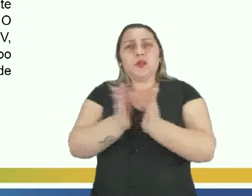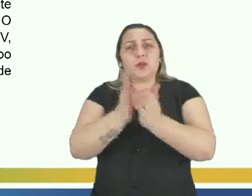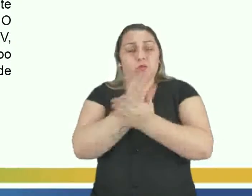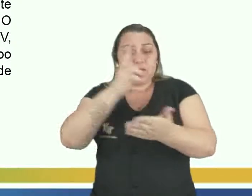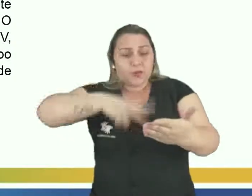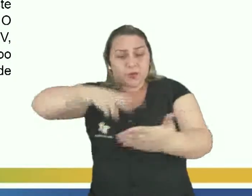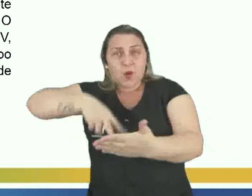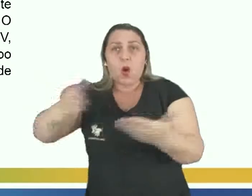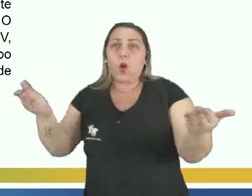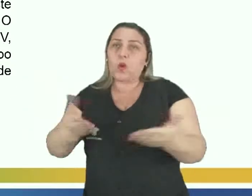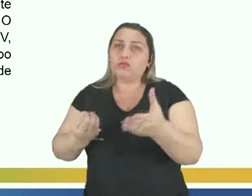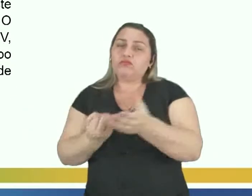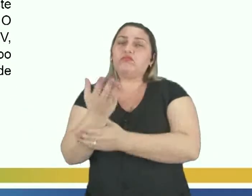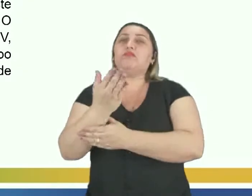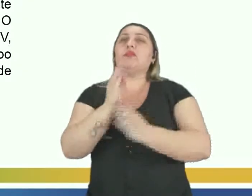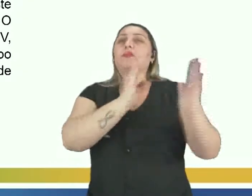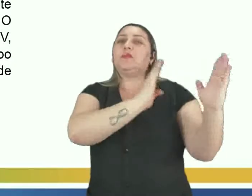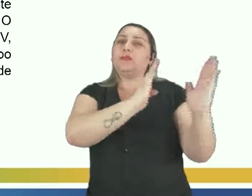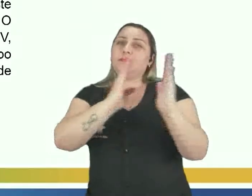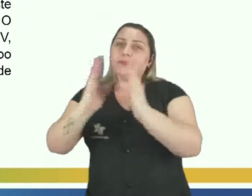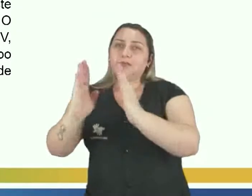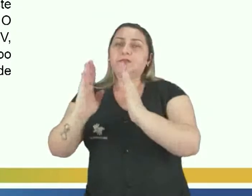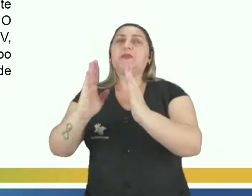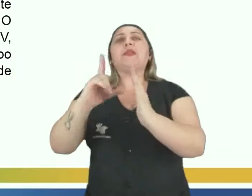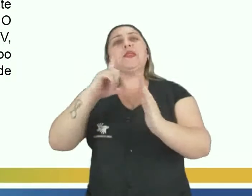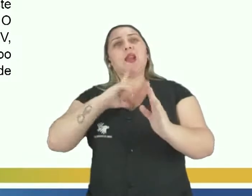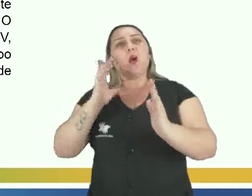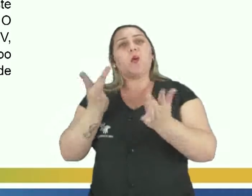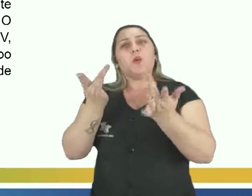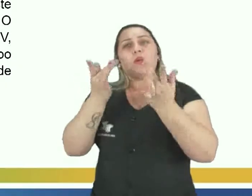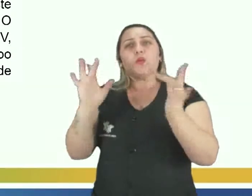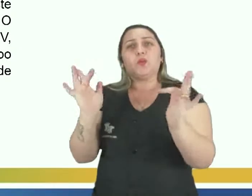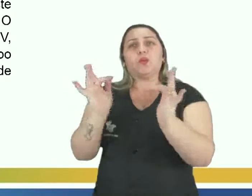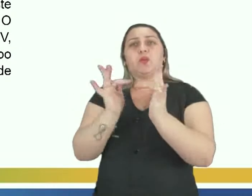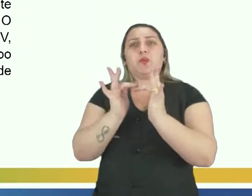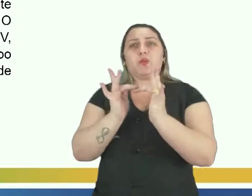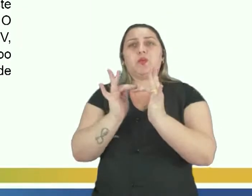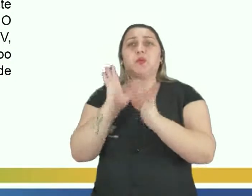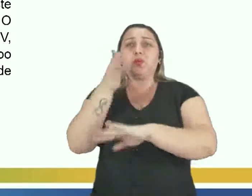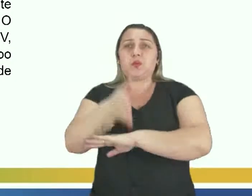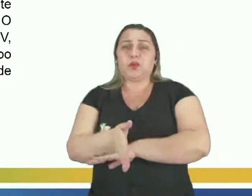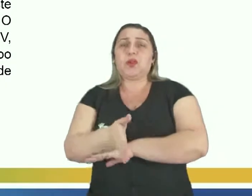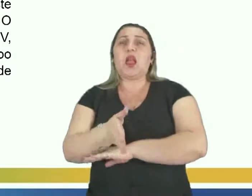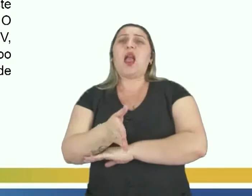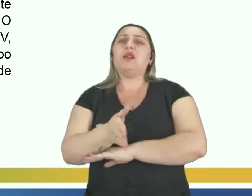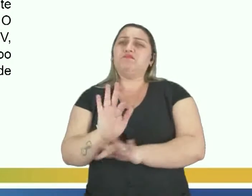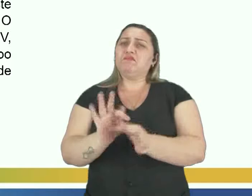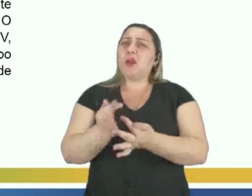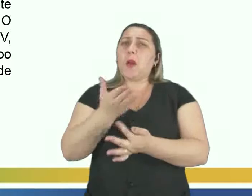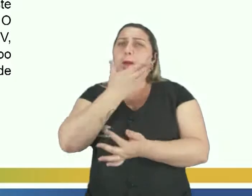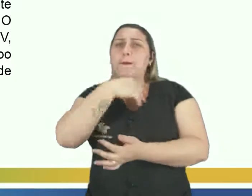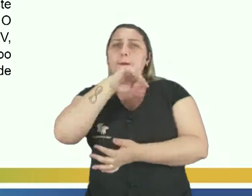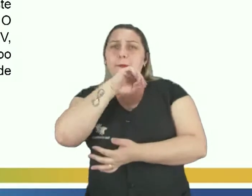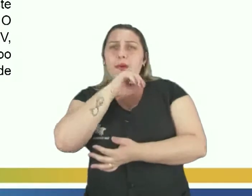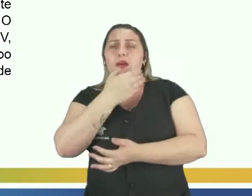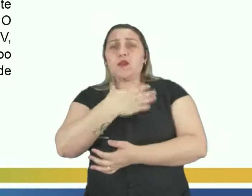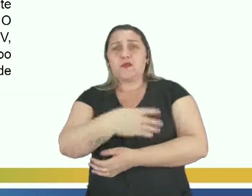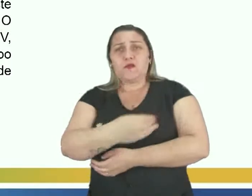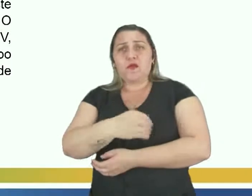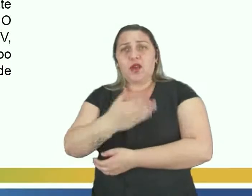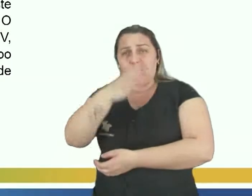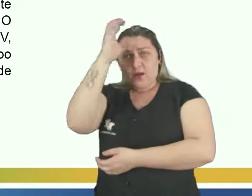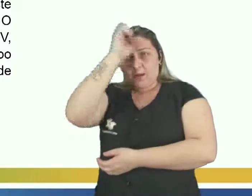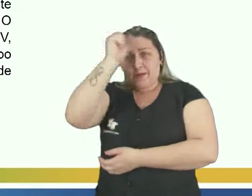Hoje, em meus lançamentos nas livrarias, onde tenho contato direto com meus leitores, é comum algum pai dizer que seu filho aprendeu